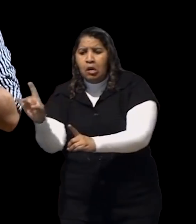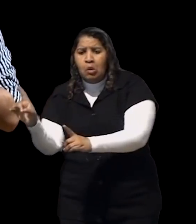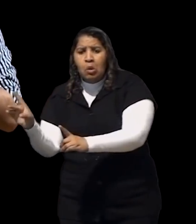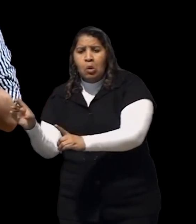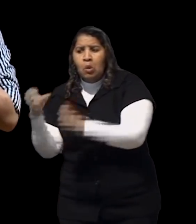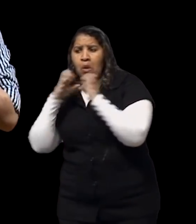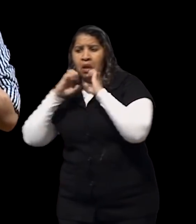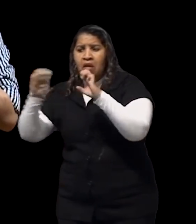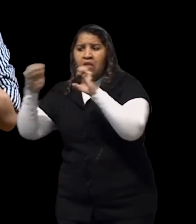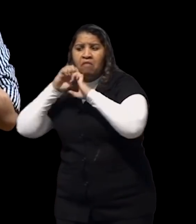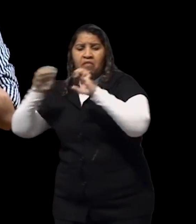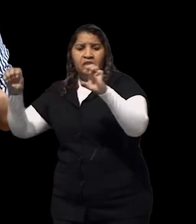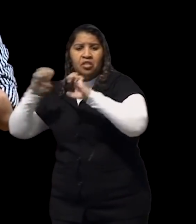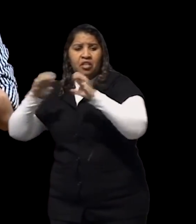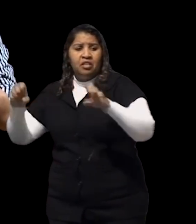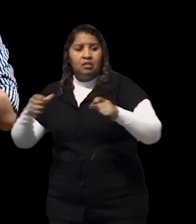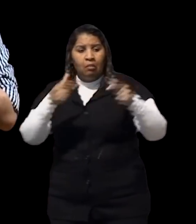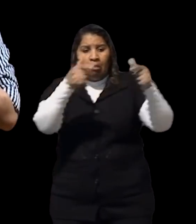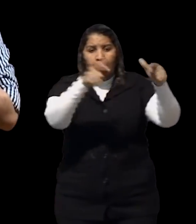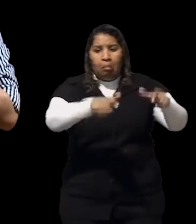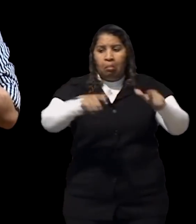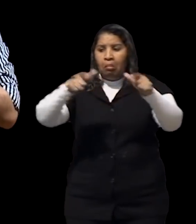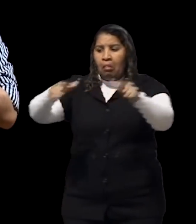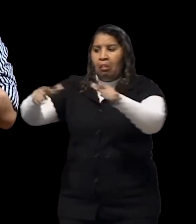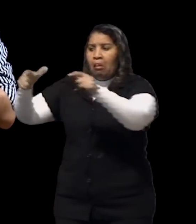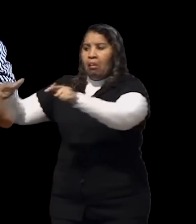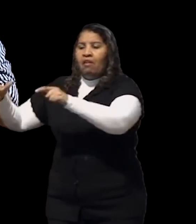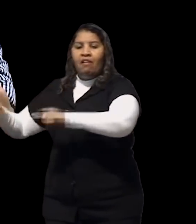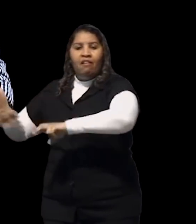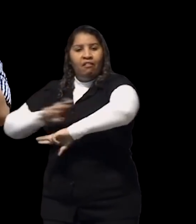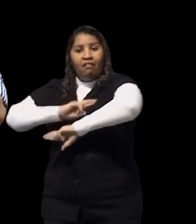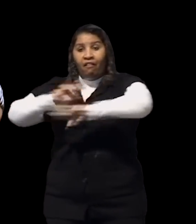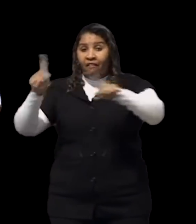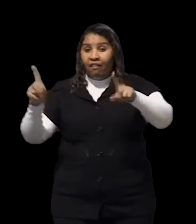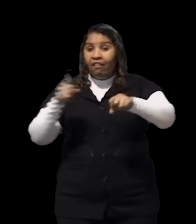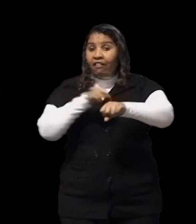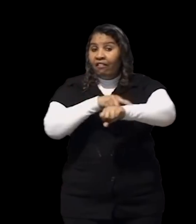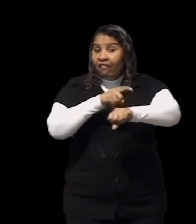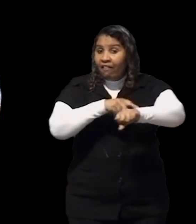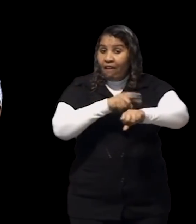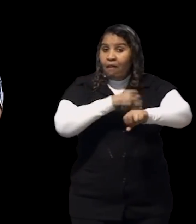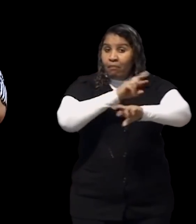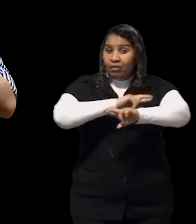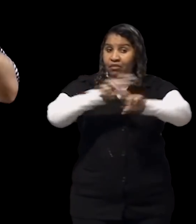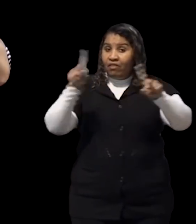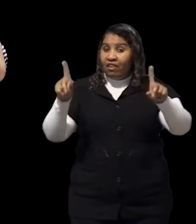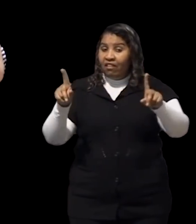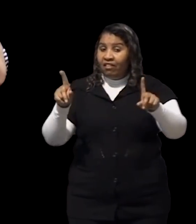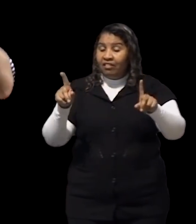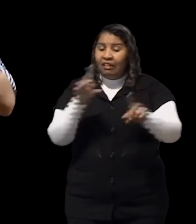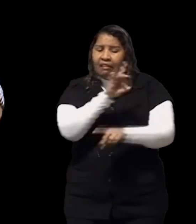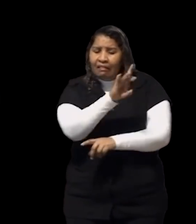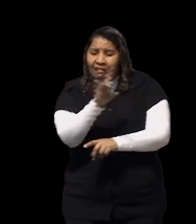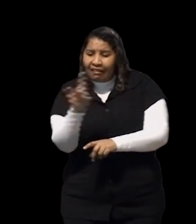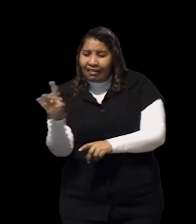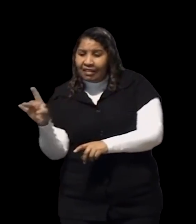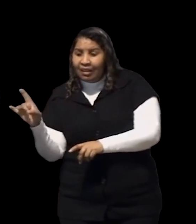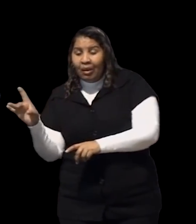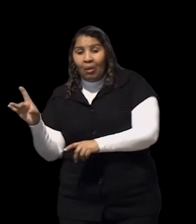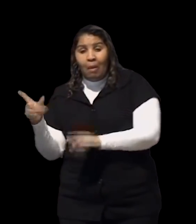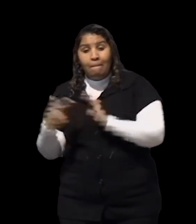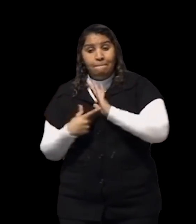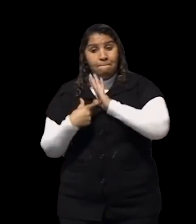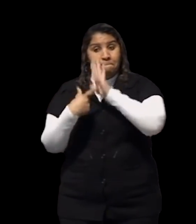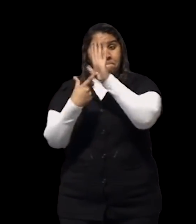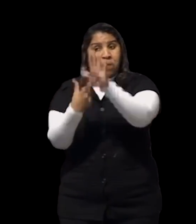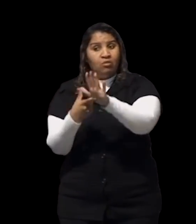no lugar diferente cada um deles é tem uma expressão do